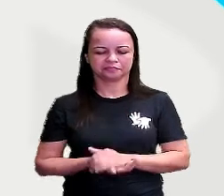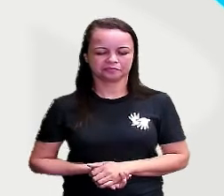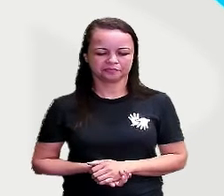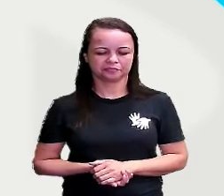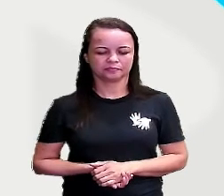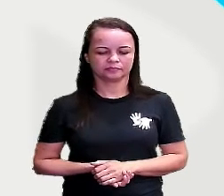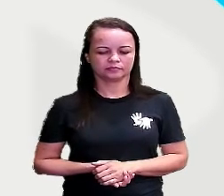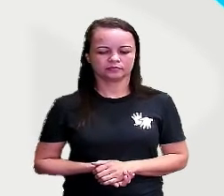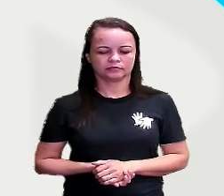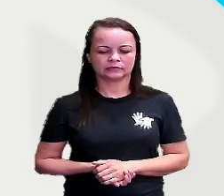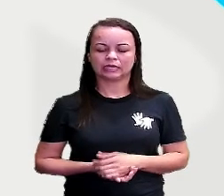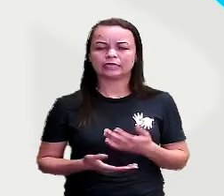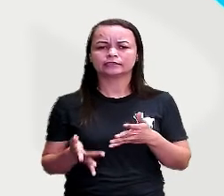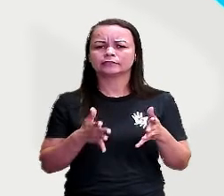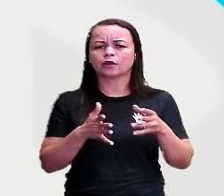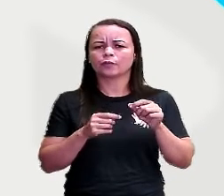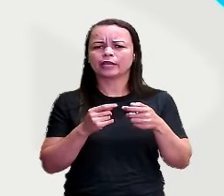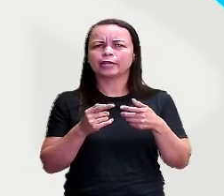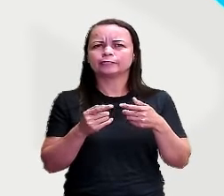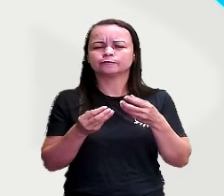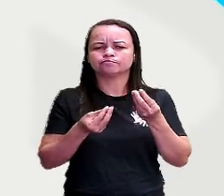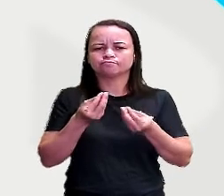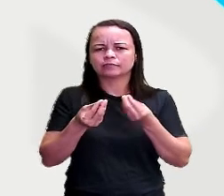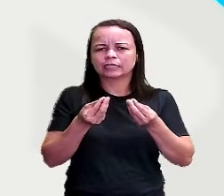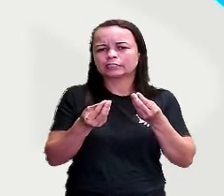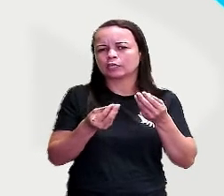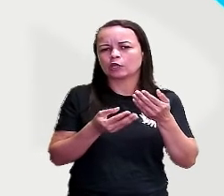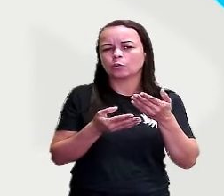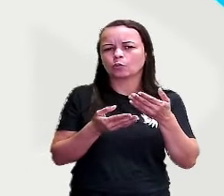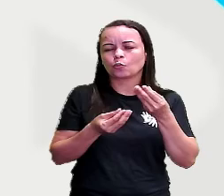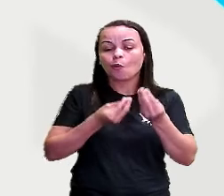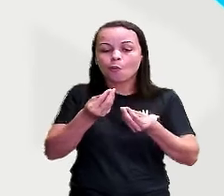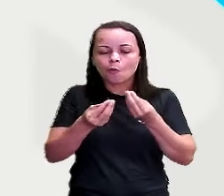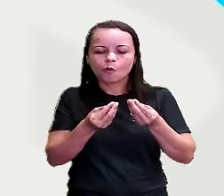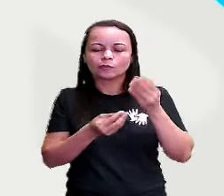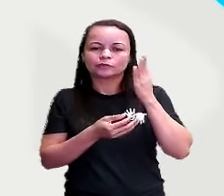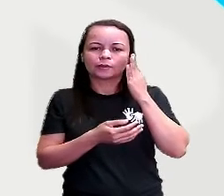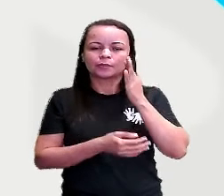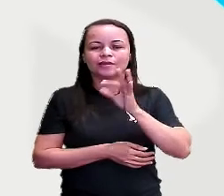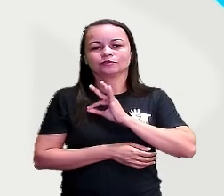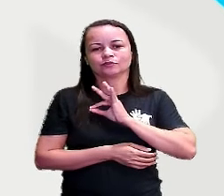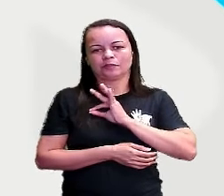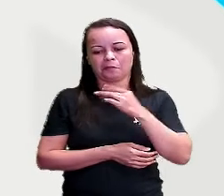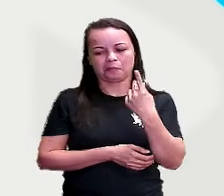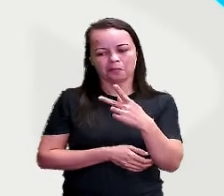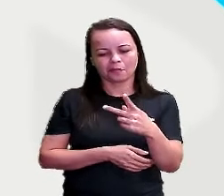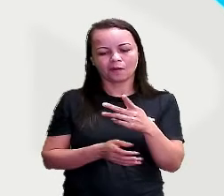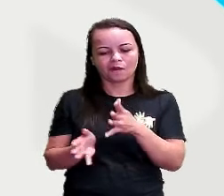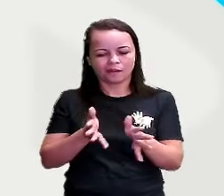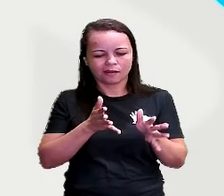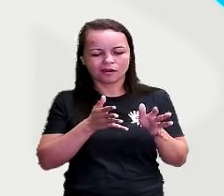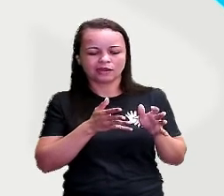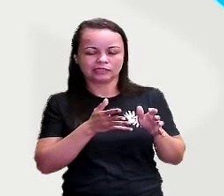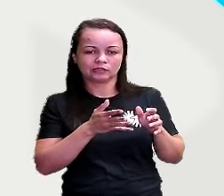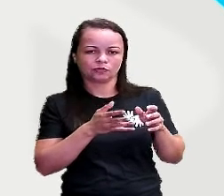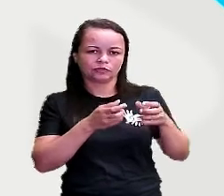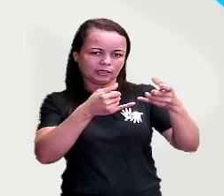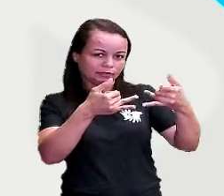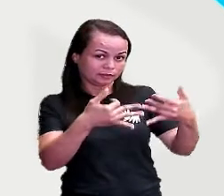Então, ó, ele não atendeu às expectativas do sargento, né? Então, quando ele disse